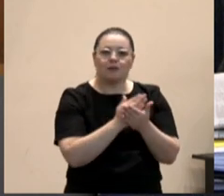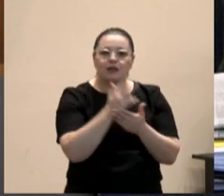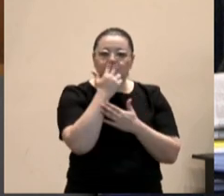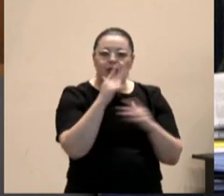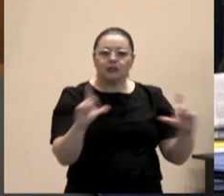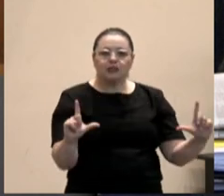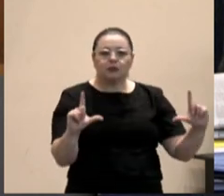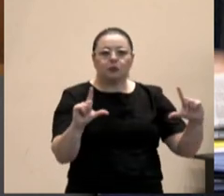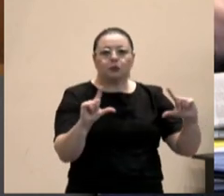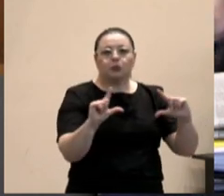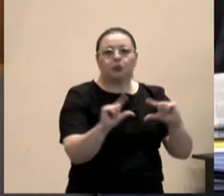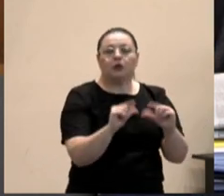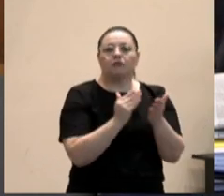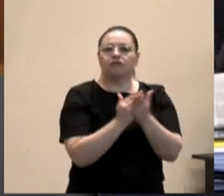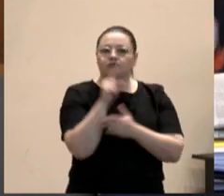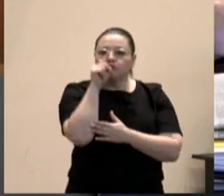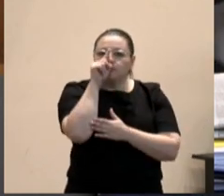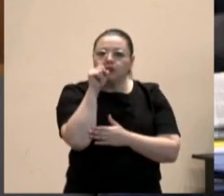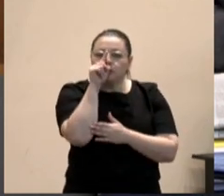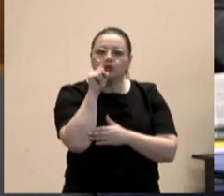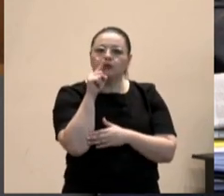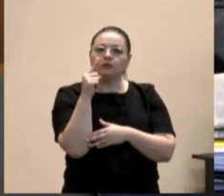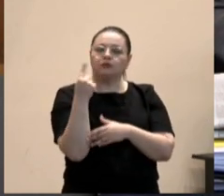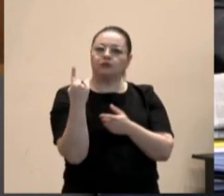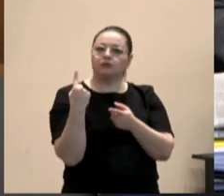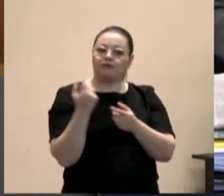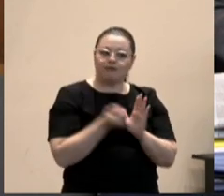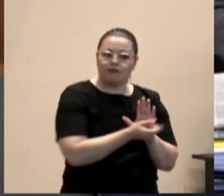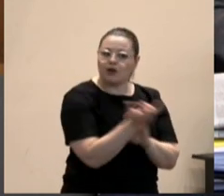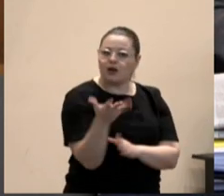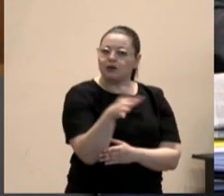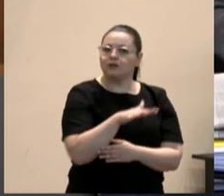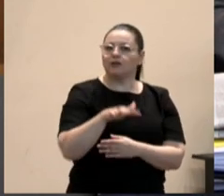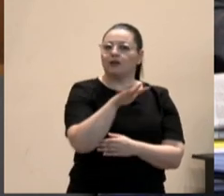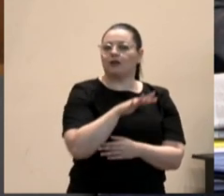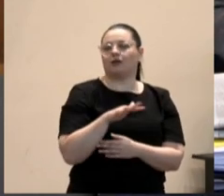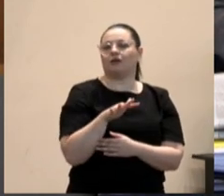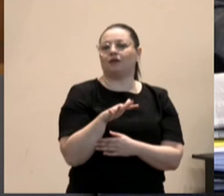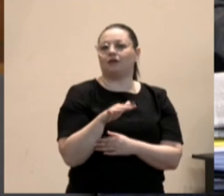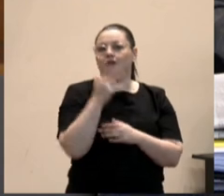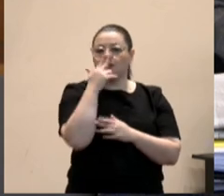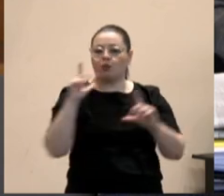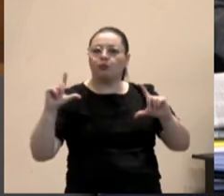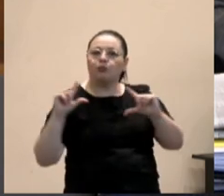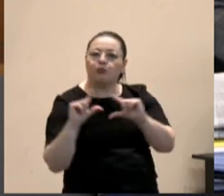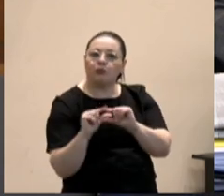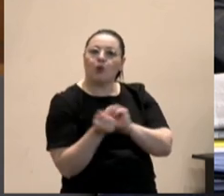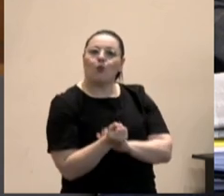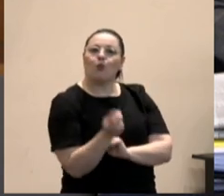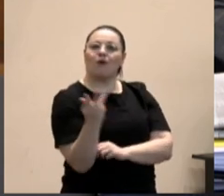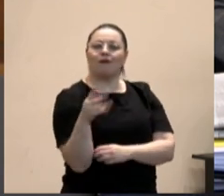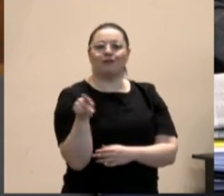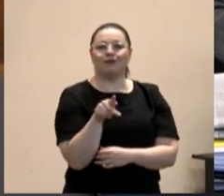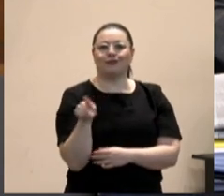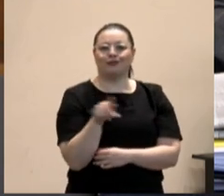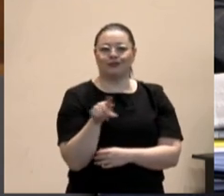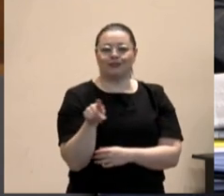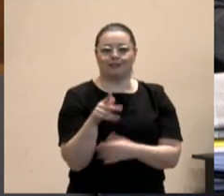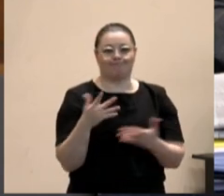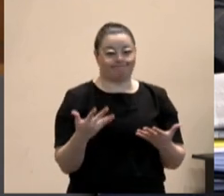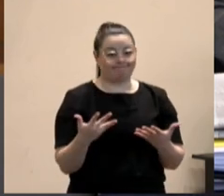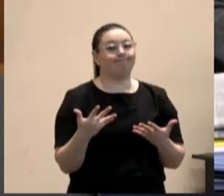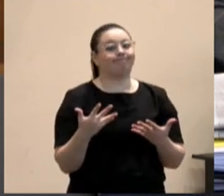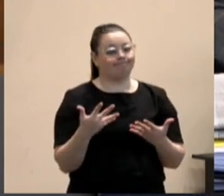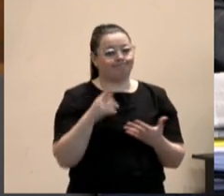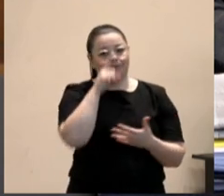de professores, sobretudo em determinadas áreas. Enfim, nós temos um cenário